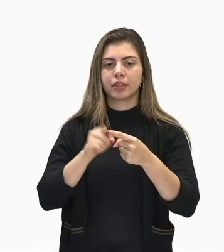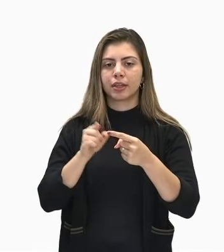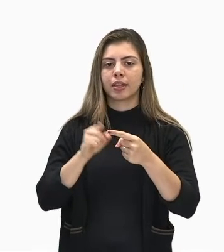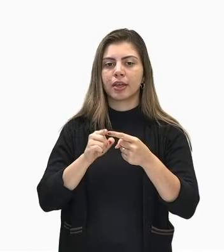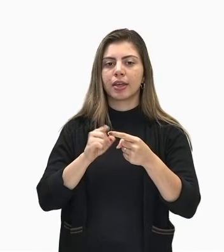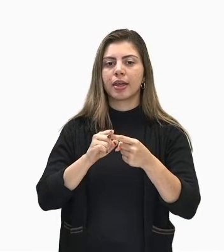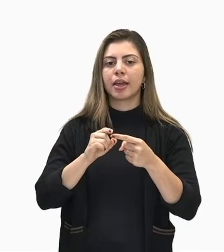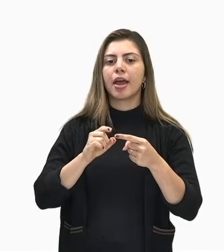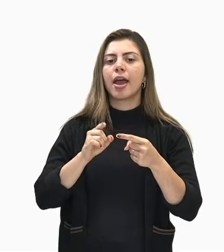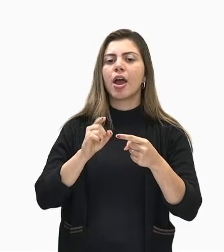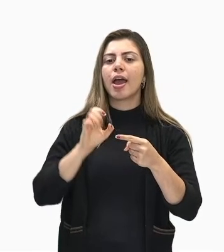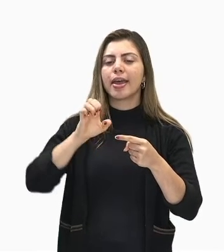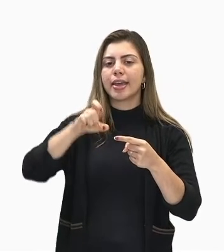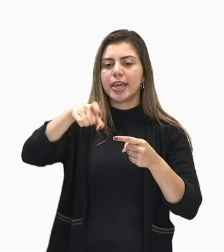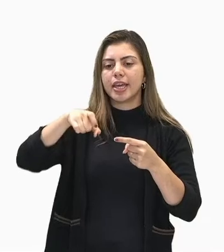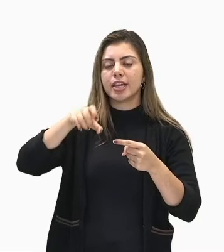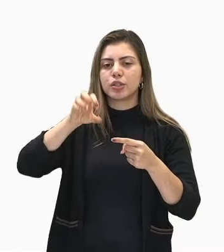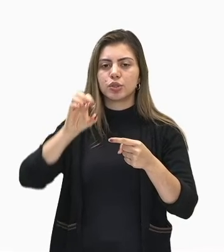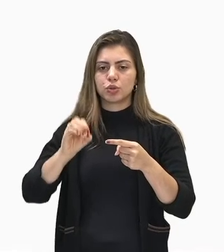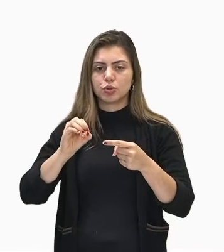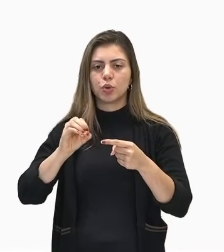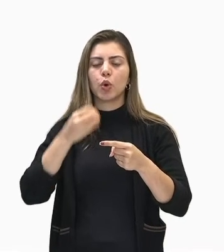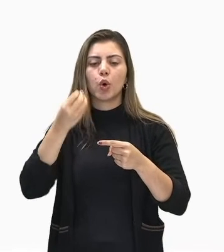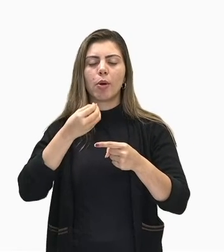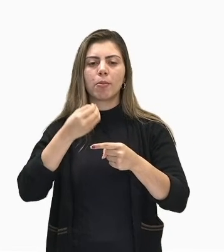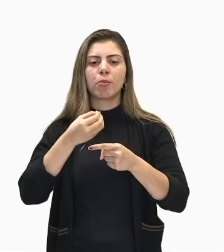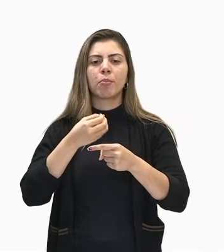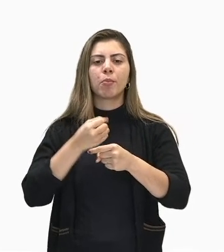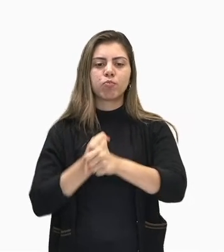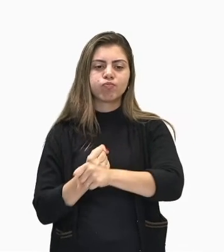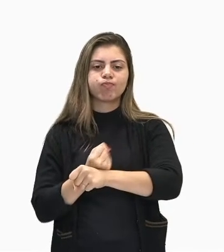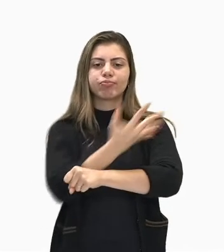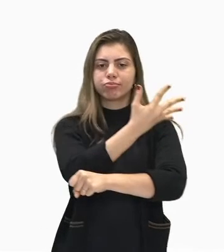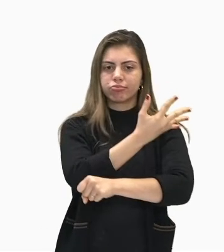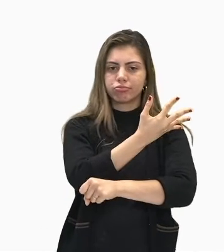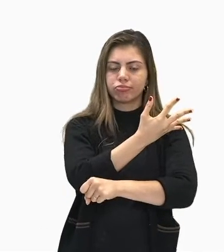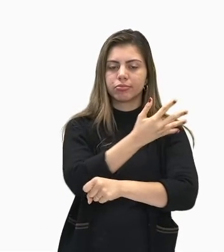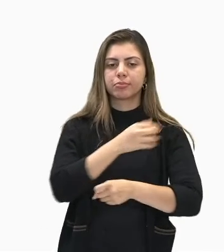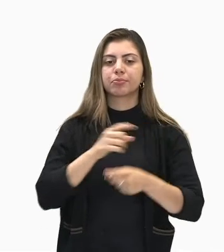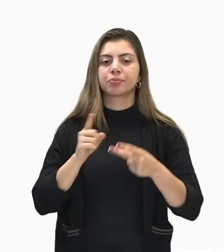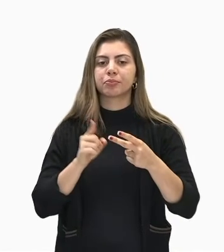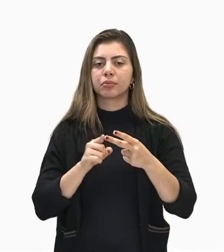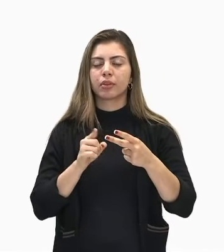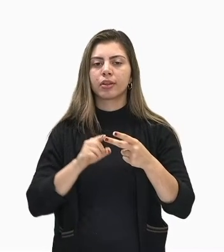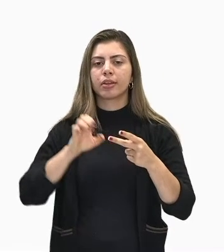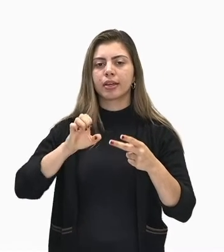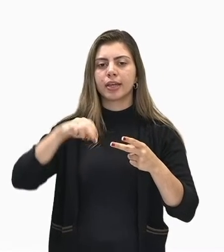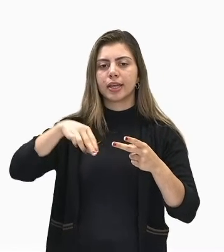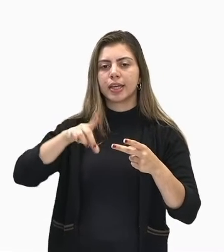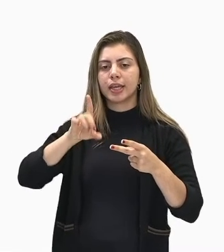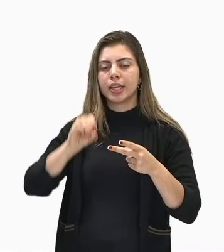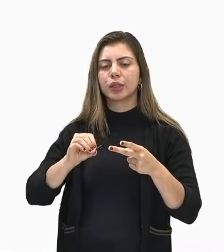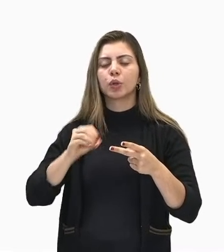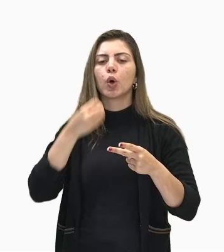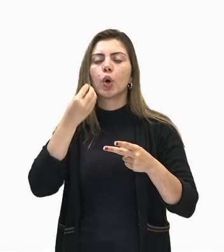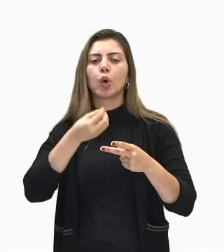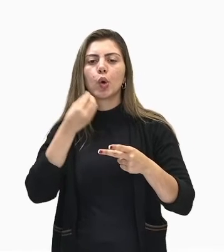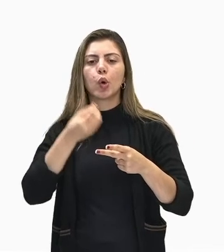para o ambiente. No processo endotérmico, as reações químicas